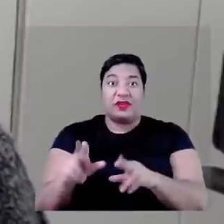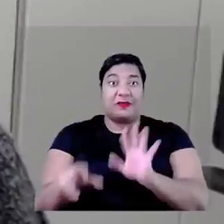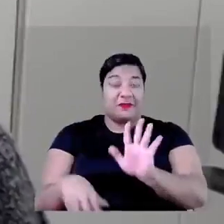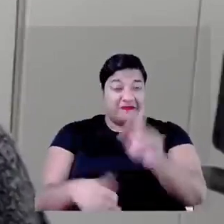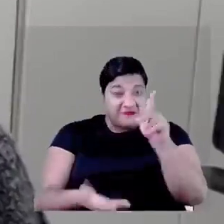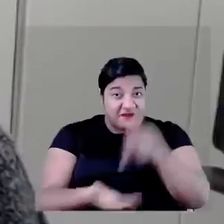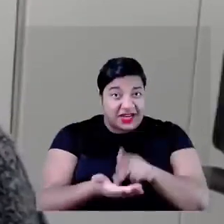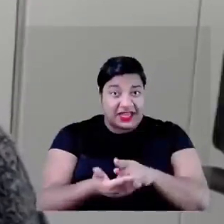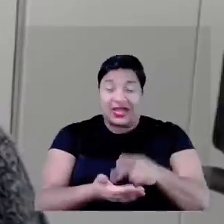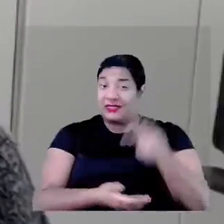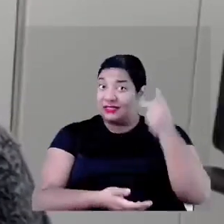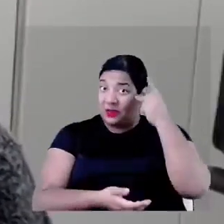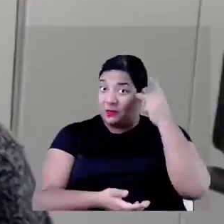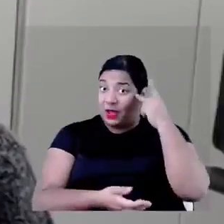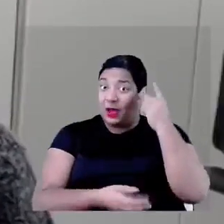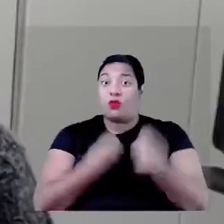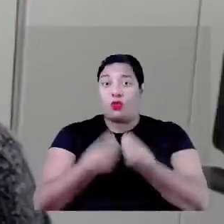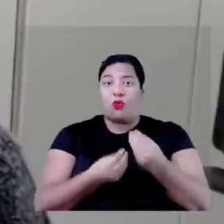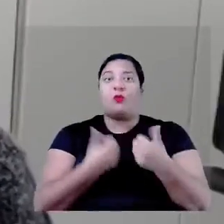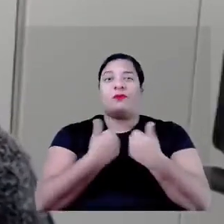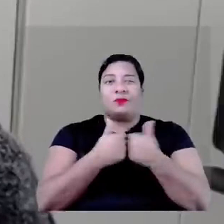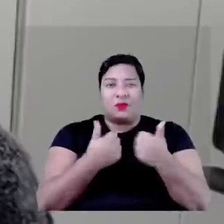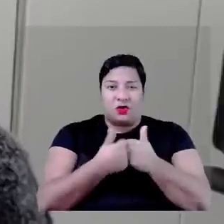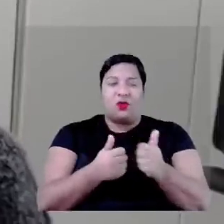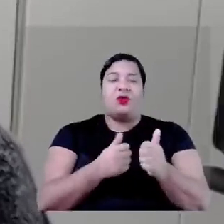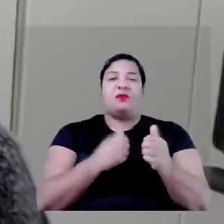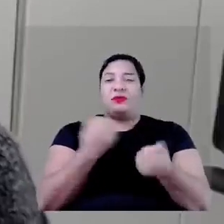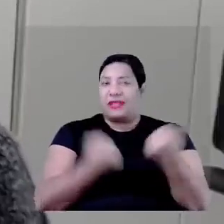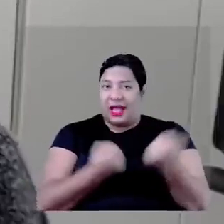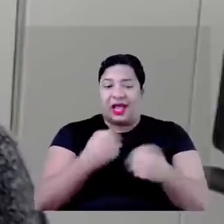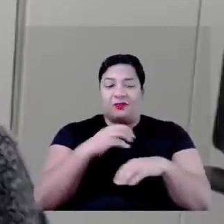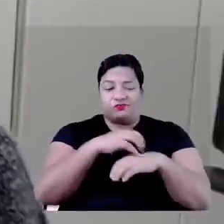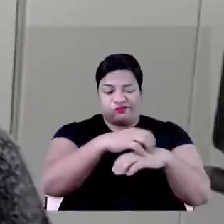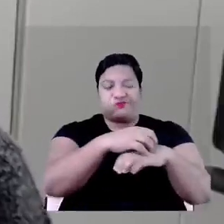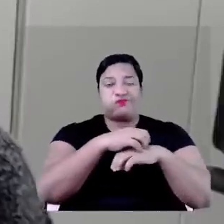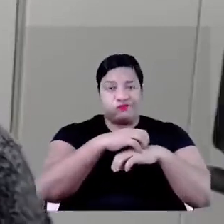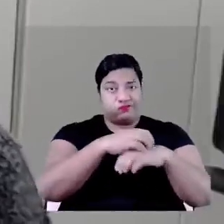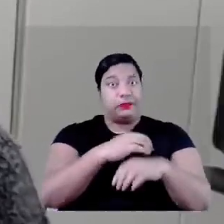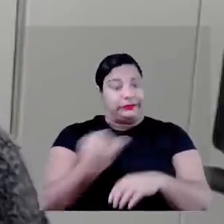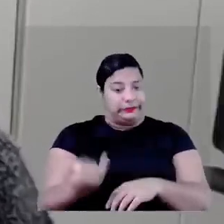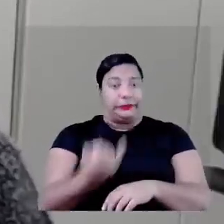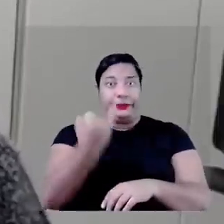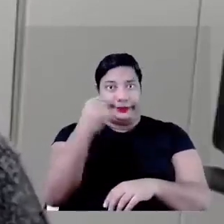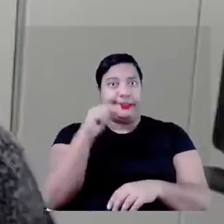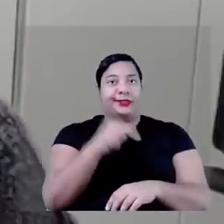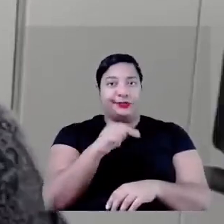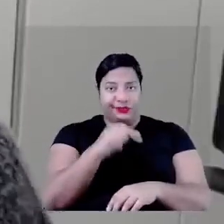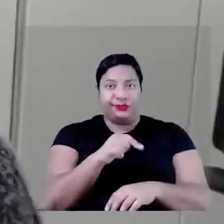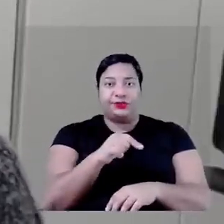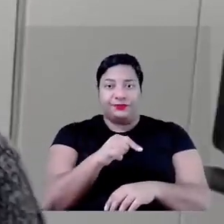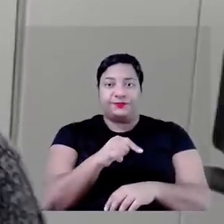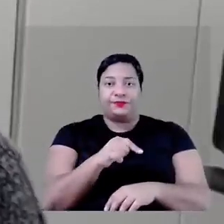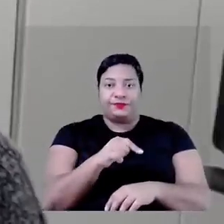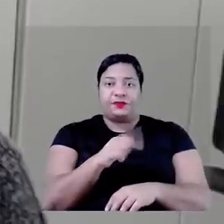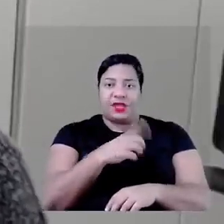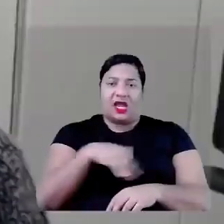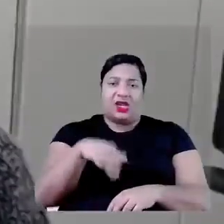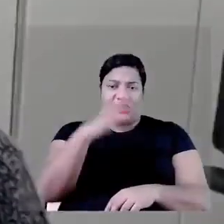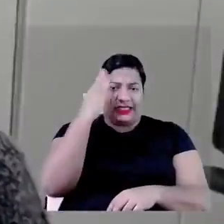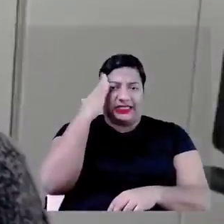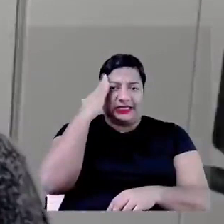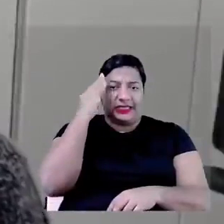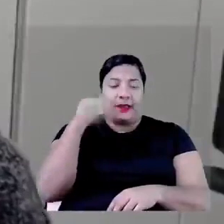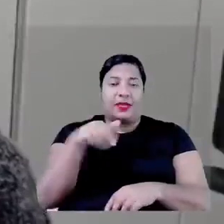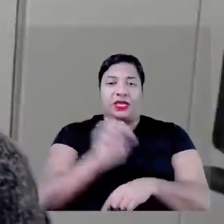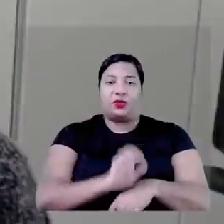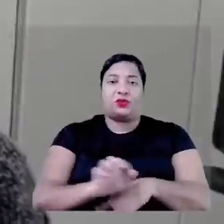Paulo, os transportes eles têm um papel muito estratégico. Então, a gente sabe que predomina aqui no estado